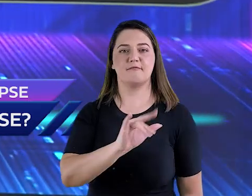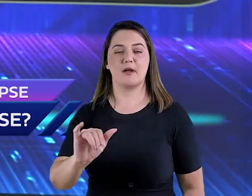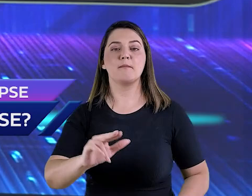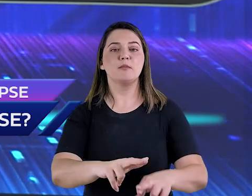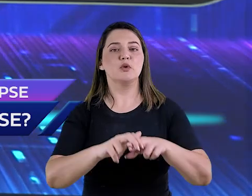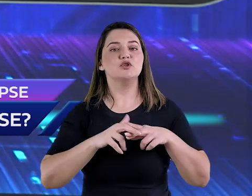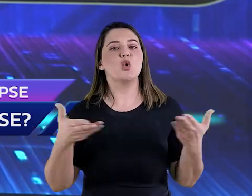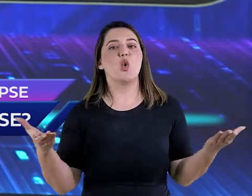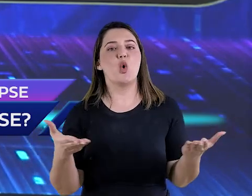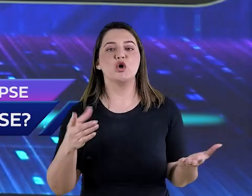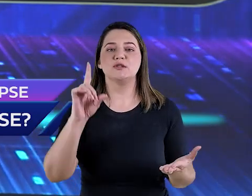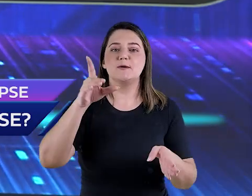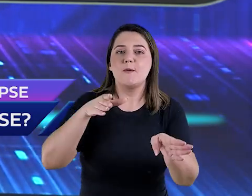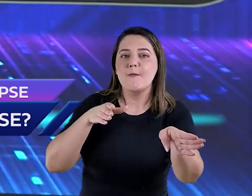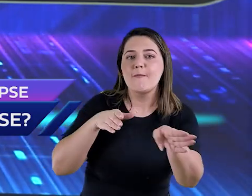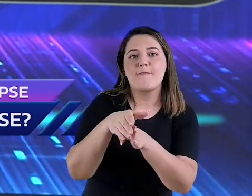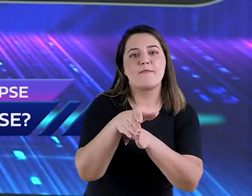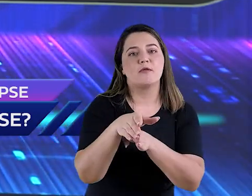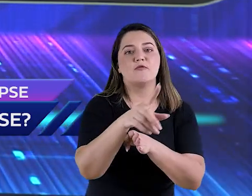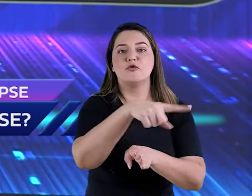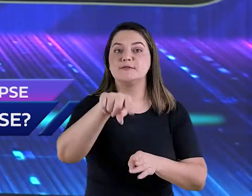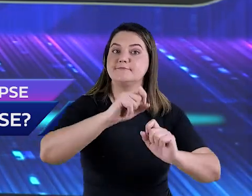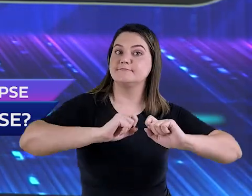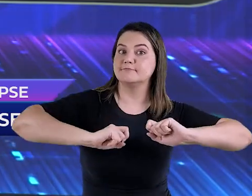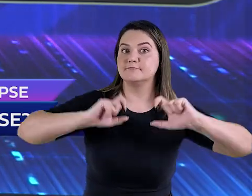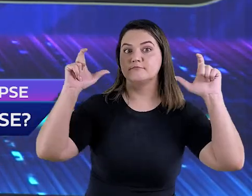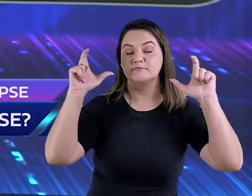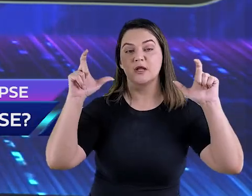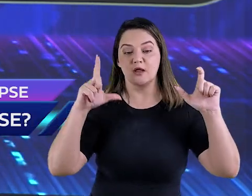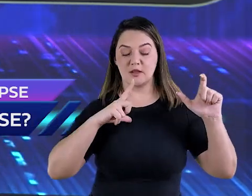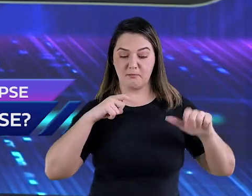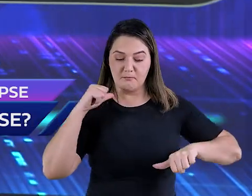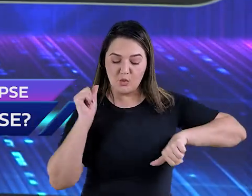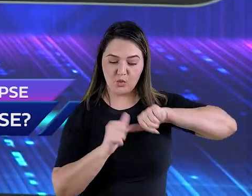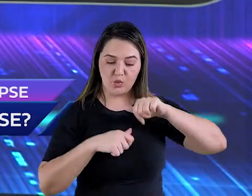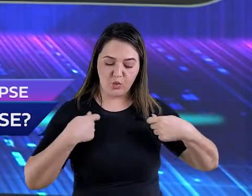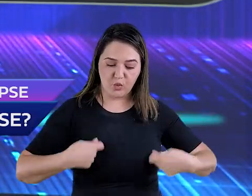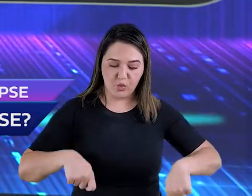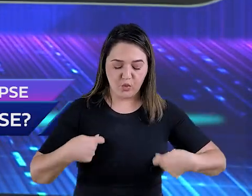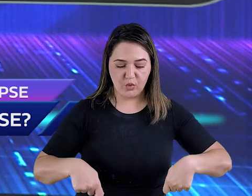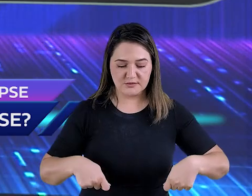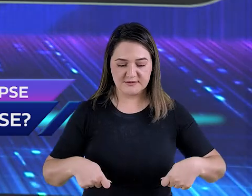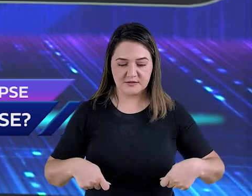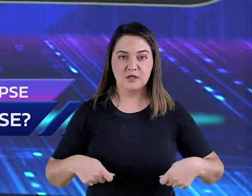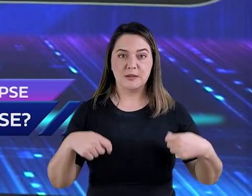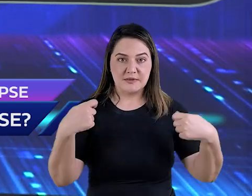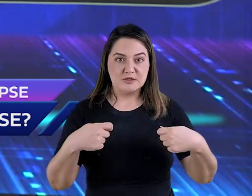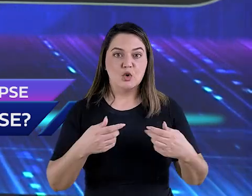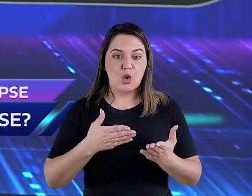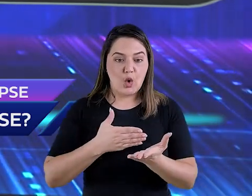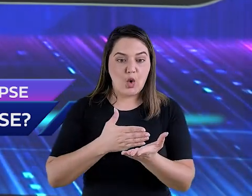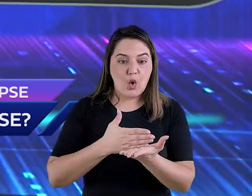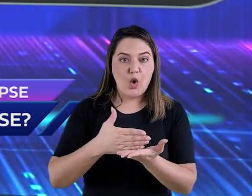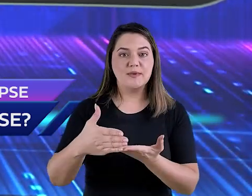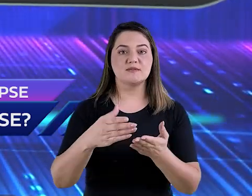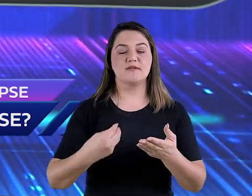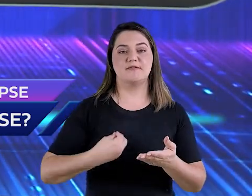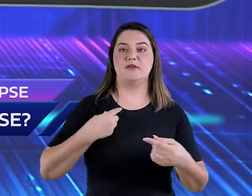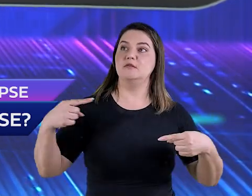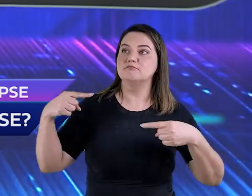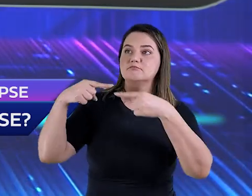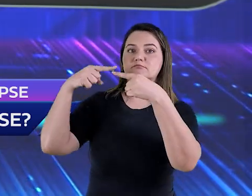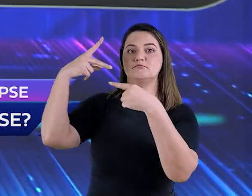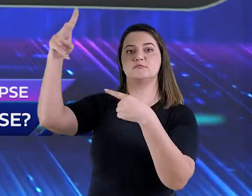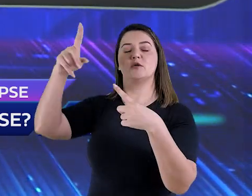nos alertando sobre os perigos do pecado e da necessidade que eu e você temos de começar a viver de acordo com